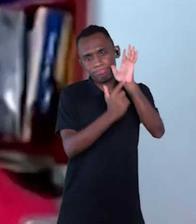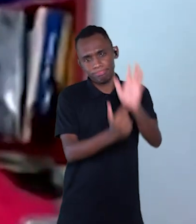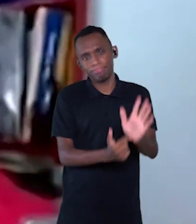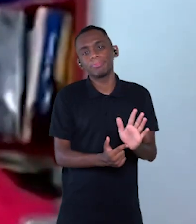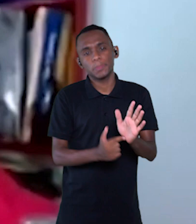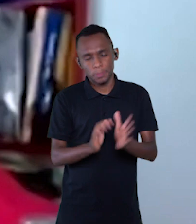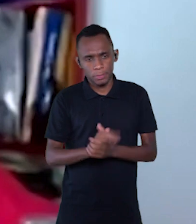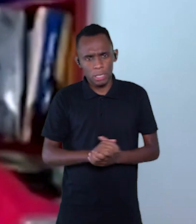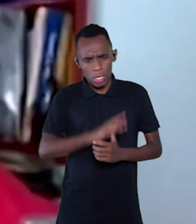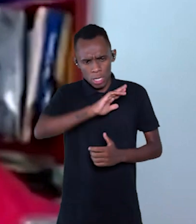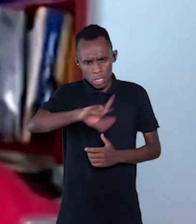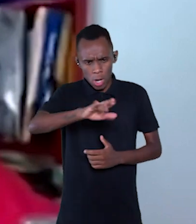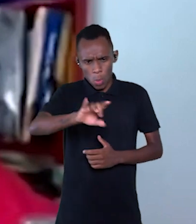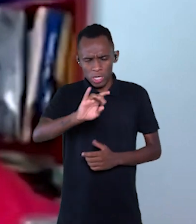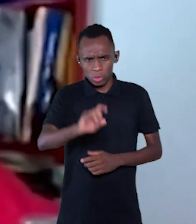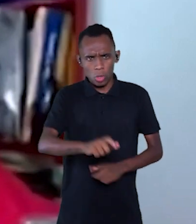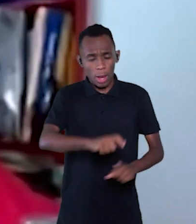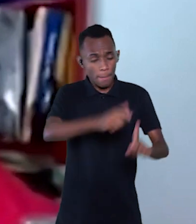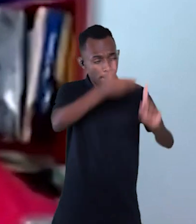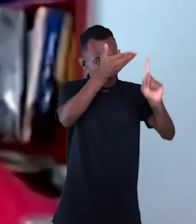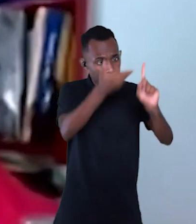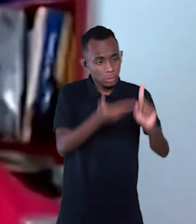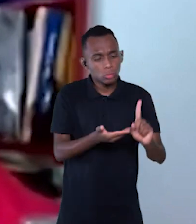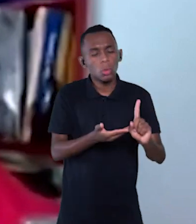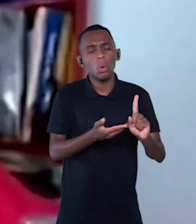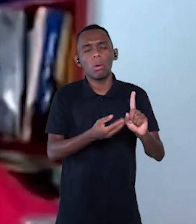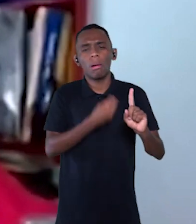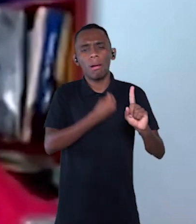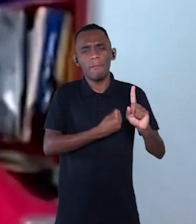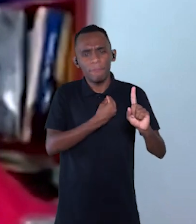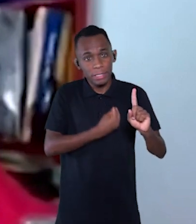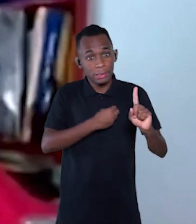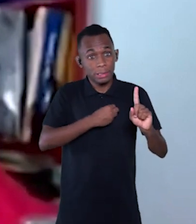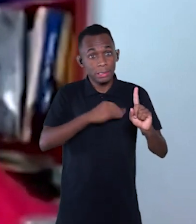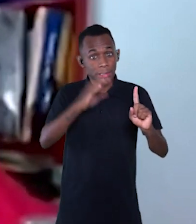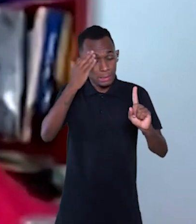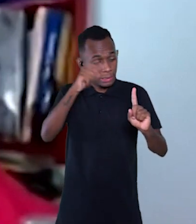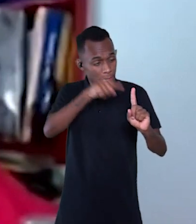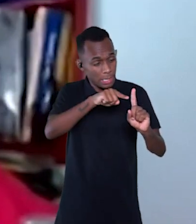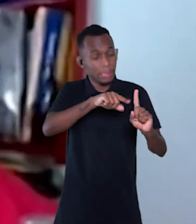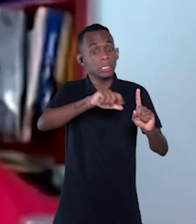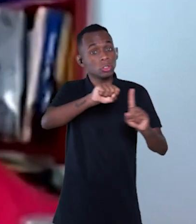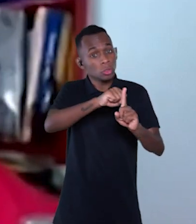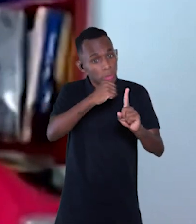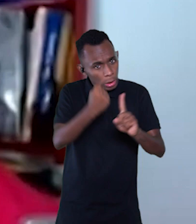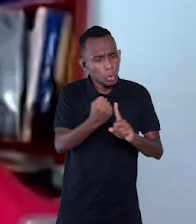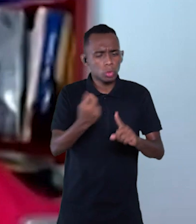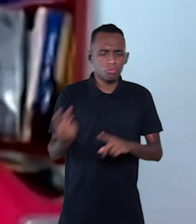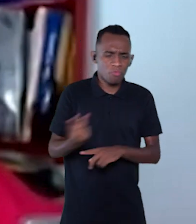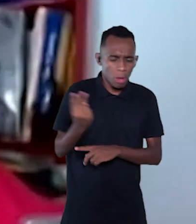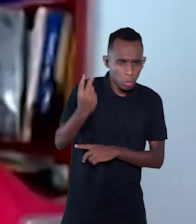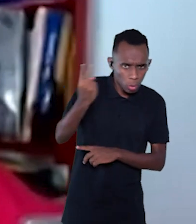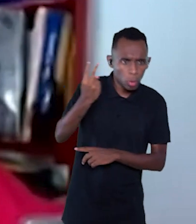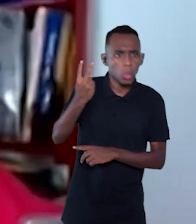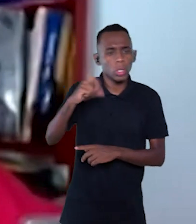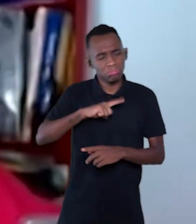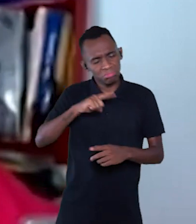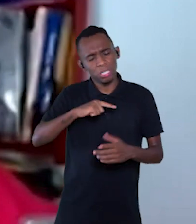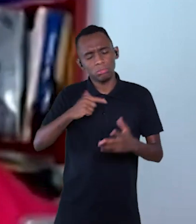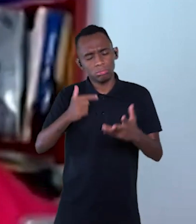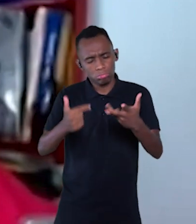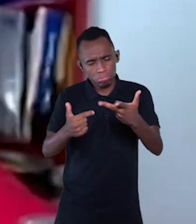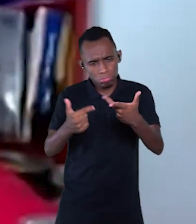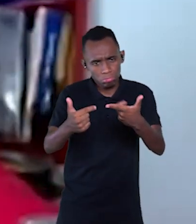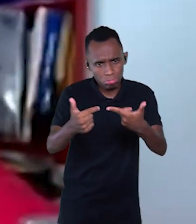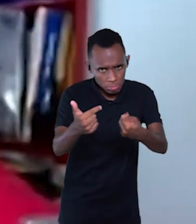Não é somente aquele indivíduo e sua vida, mas entendendo que ele também vive numa sociedade que tem seus valores, que tem seus determinantes,